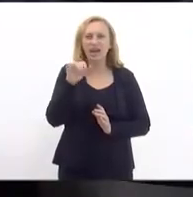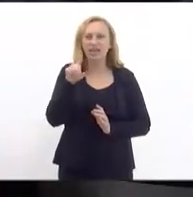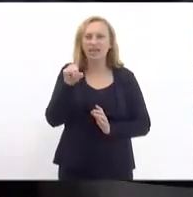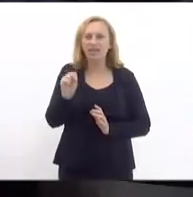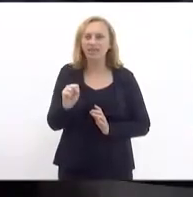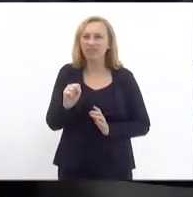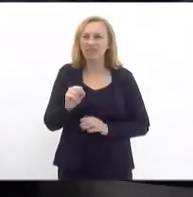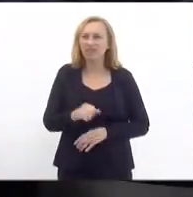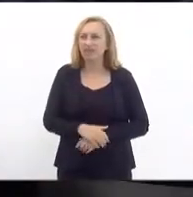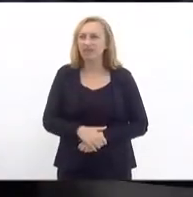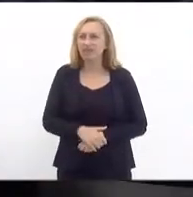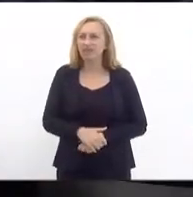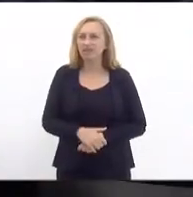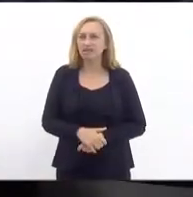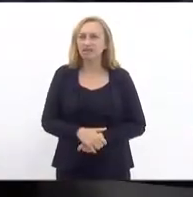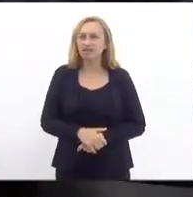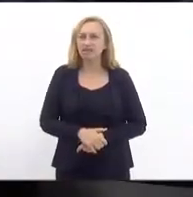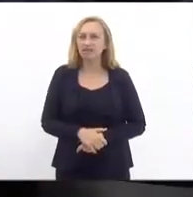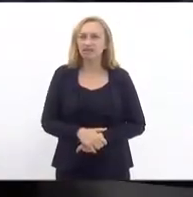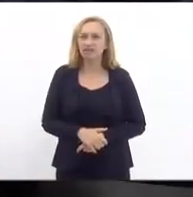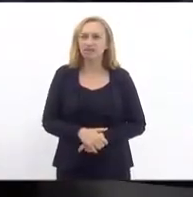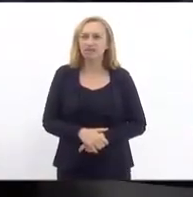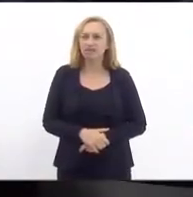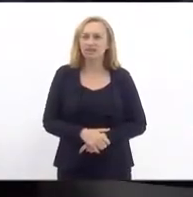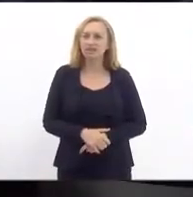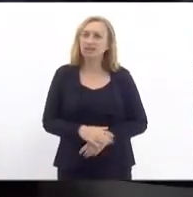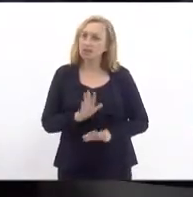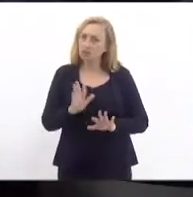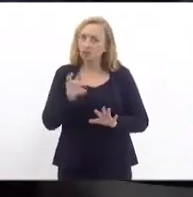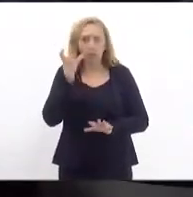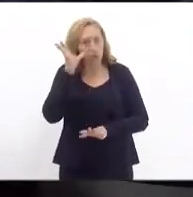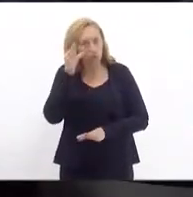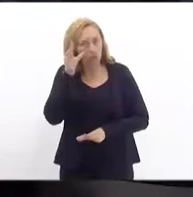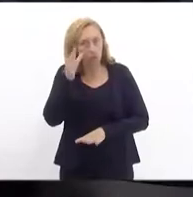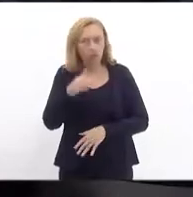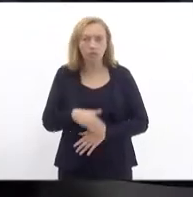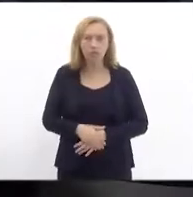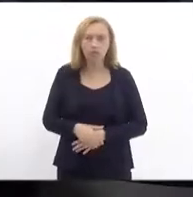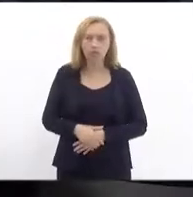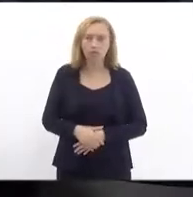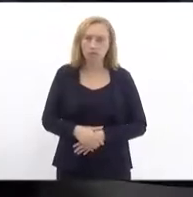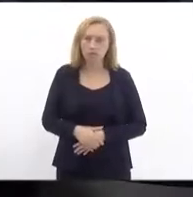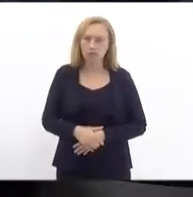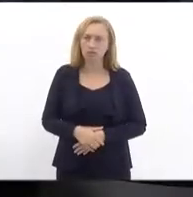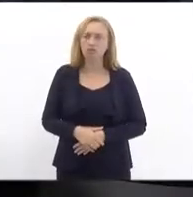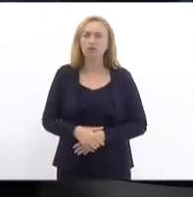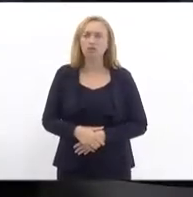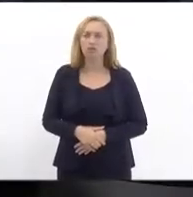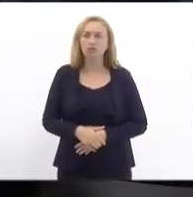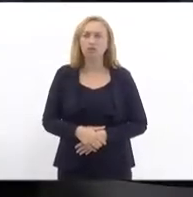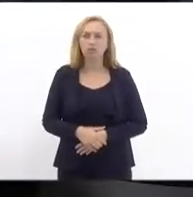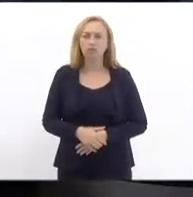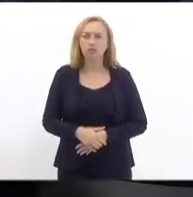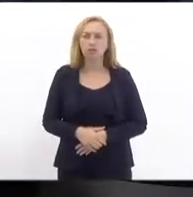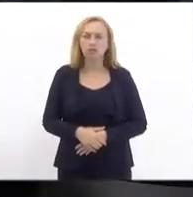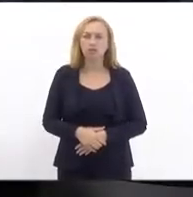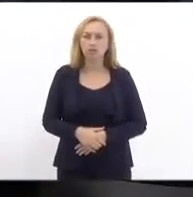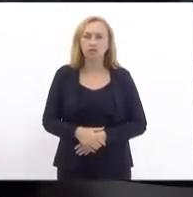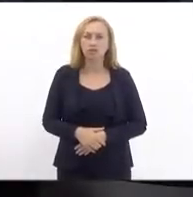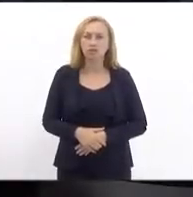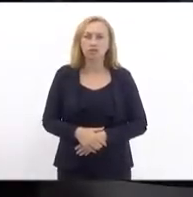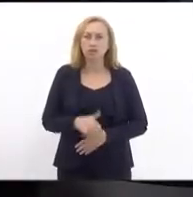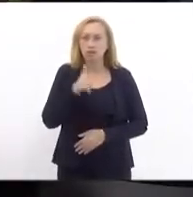curiosidade. Apenas uma curiosidade. Eu sou, por força da profissão, alguém que está